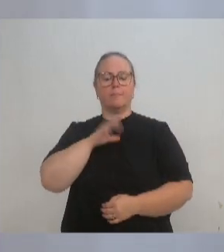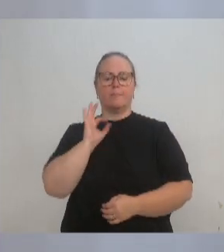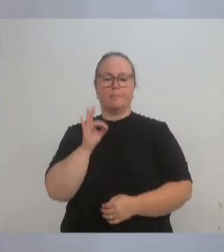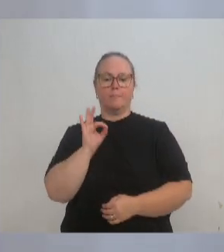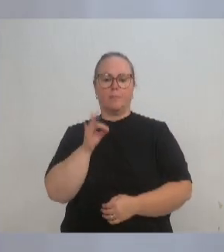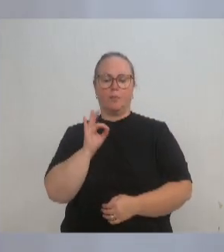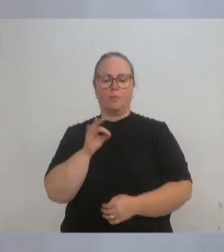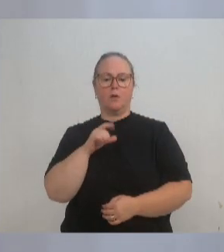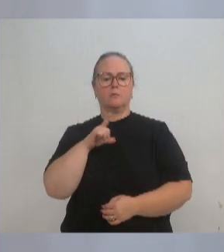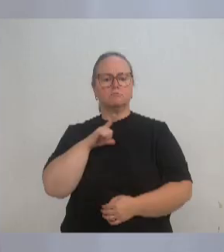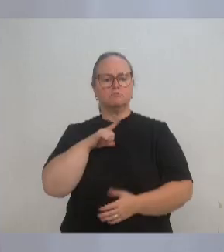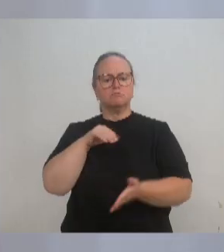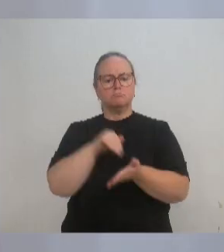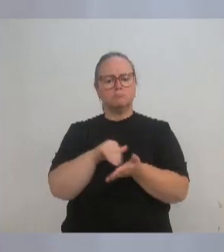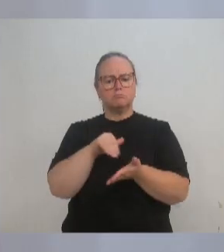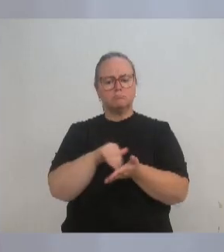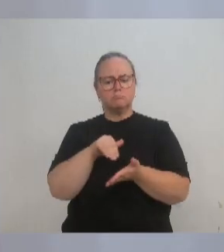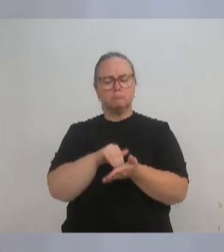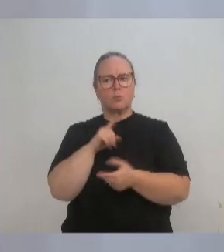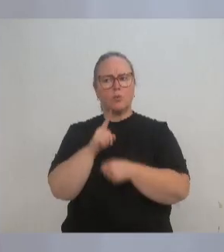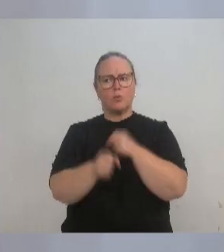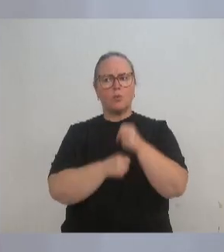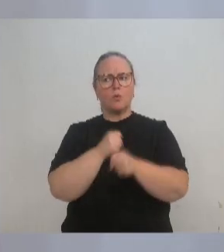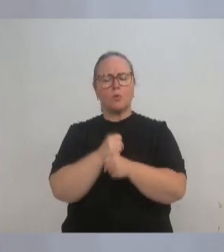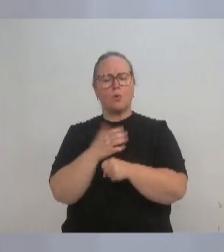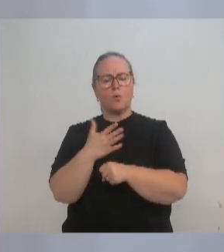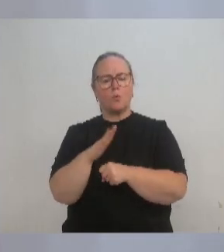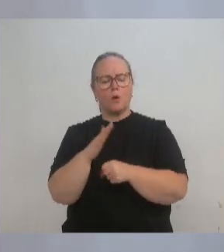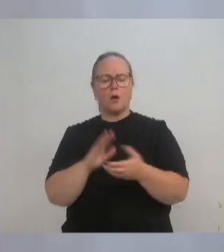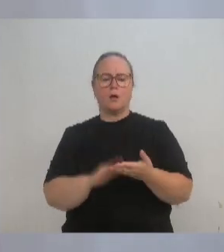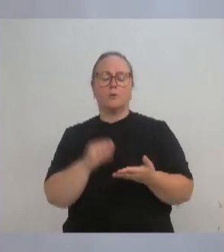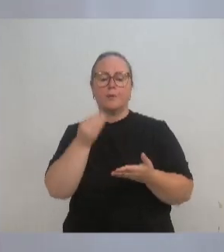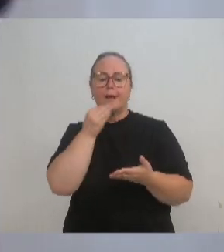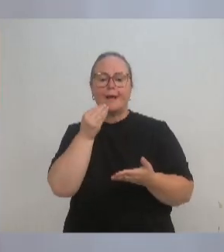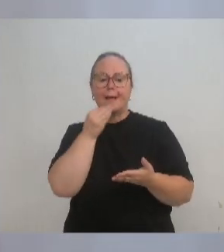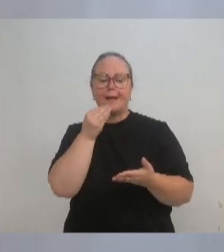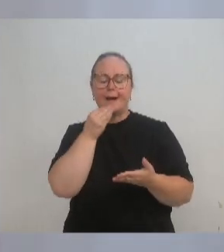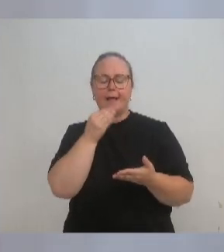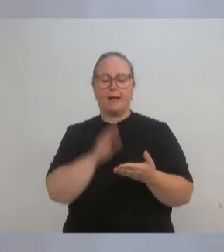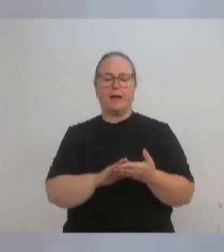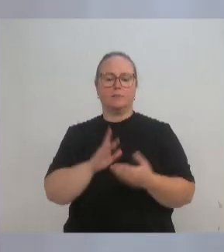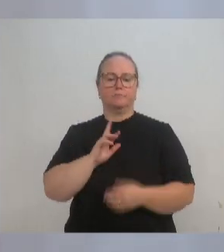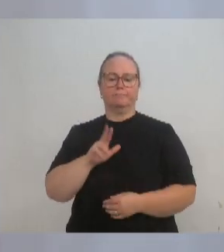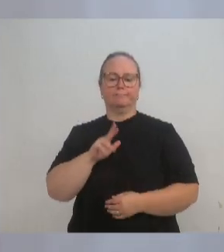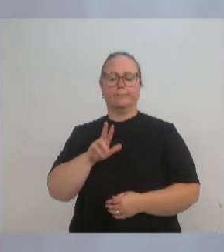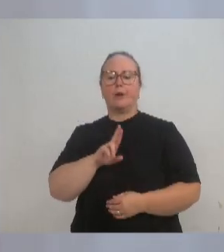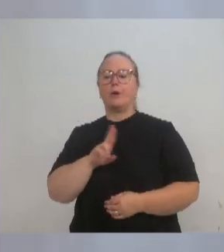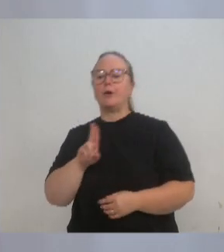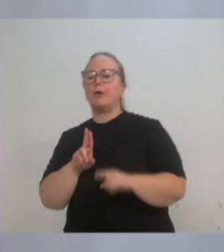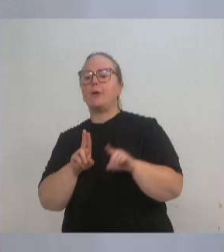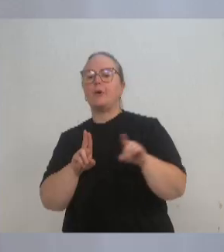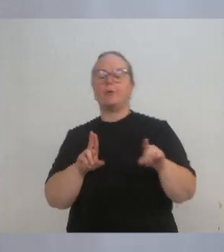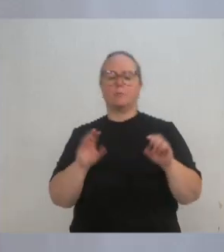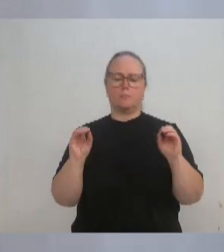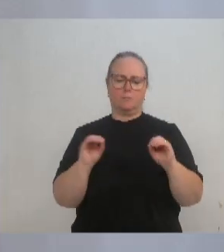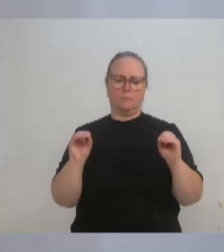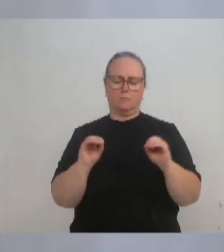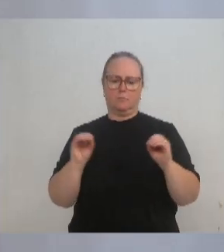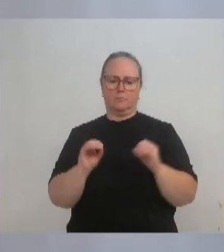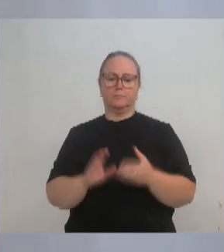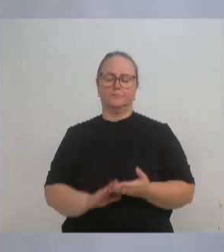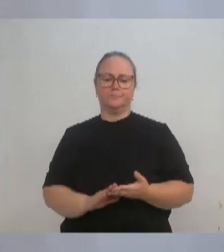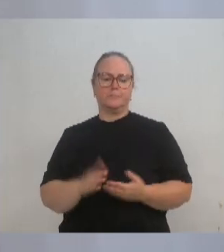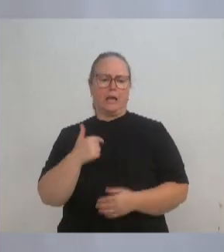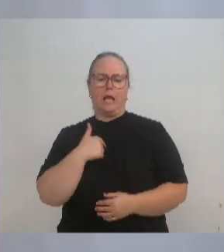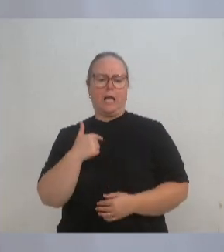entregando escrituras com menos de um ano. Obviamente que eu não vou aqui falar nome de empresa A ou B, porque não faz parte da